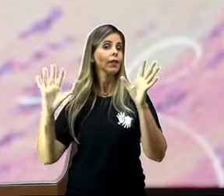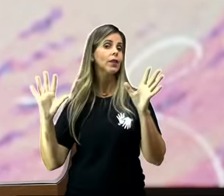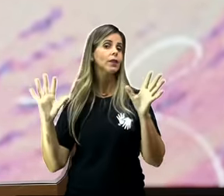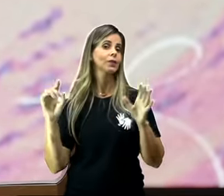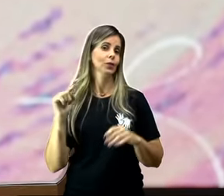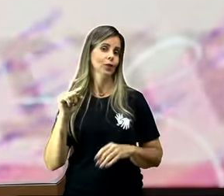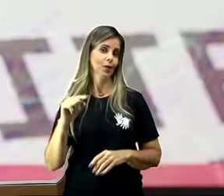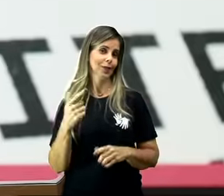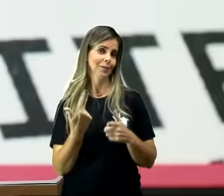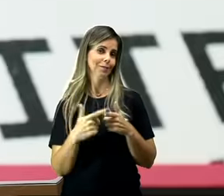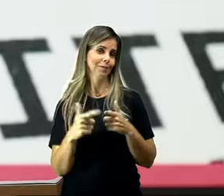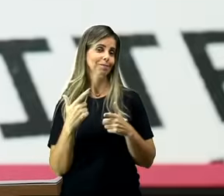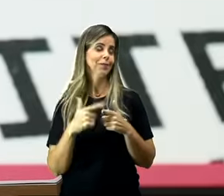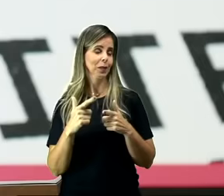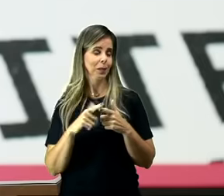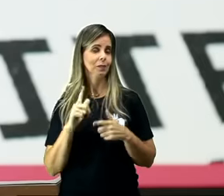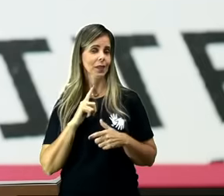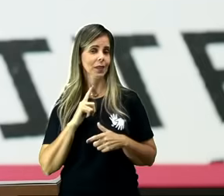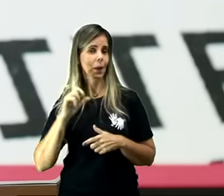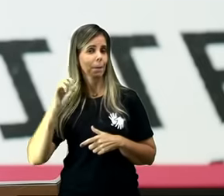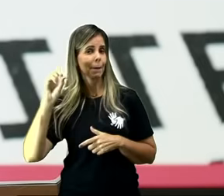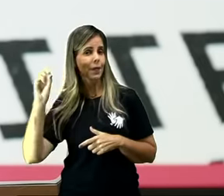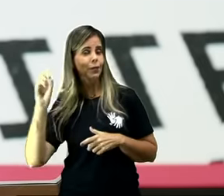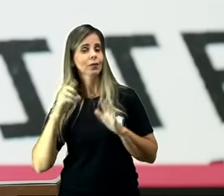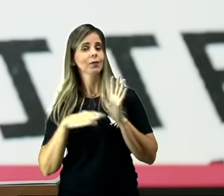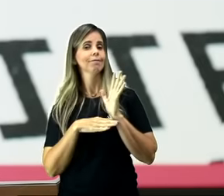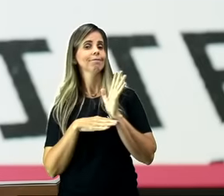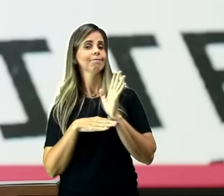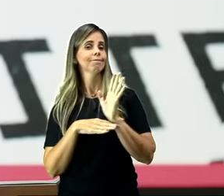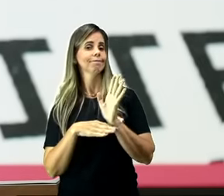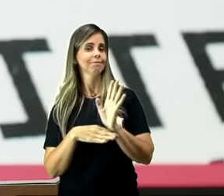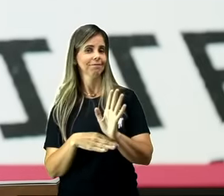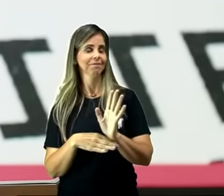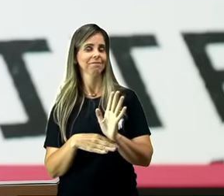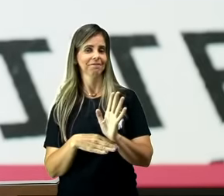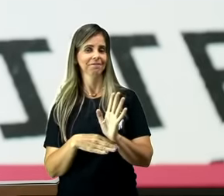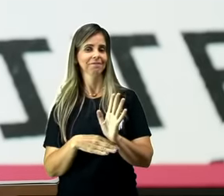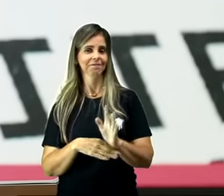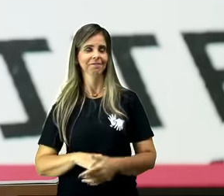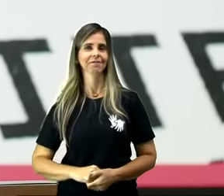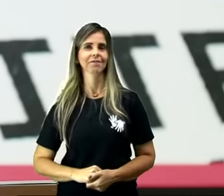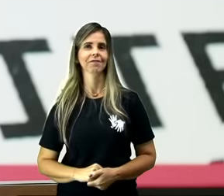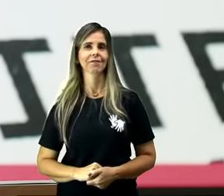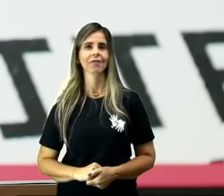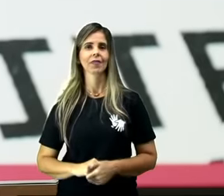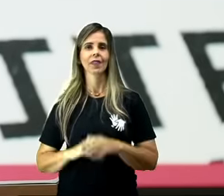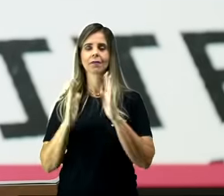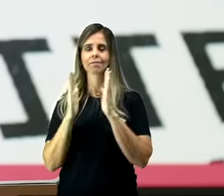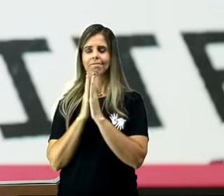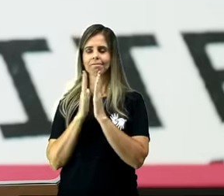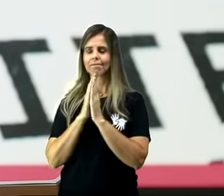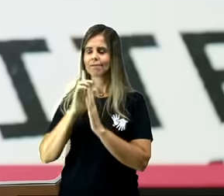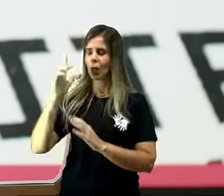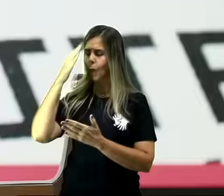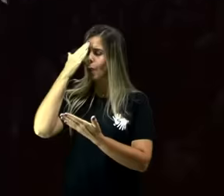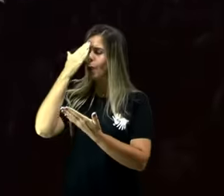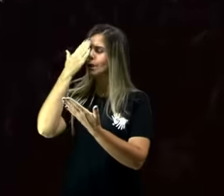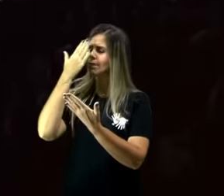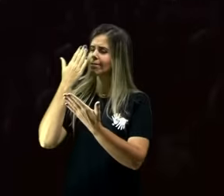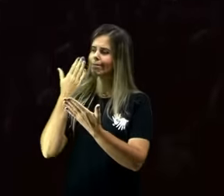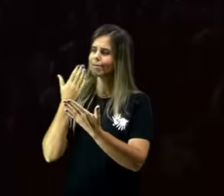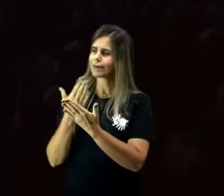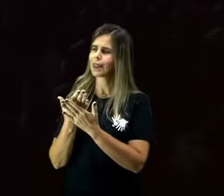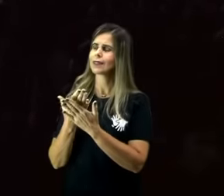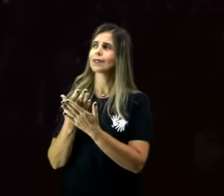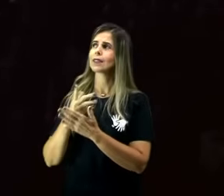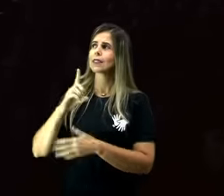Quem pode levantar a mão e dizer: eu recebo essa palavra? Levanta a mão para o céu e ora comigo, diga assim: eu creio que Deus não quer